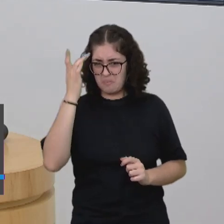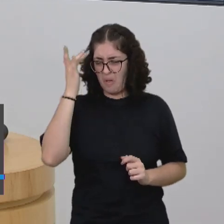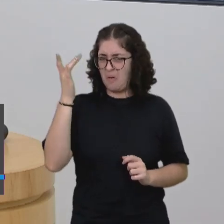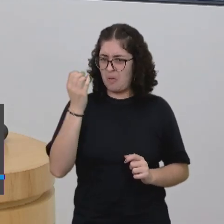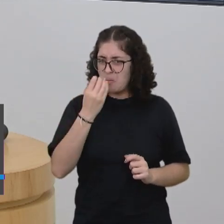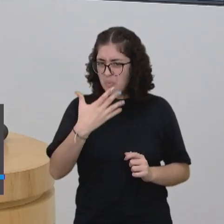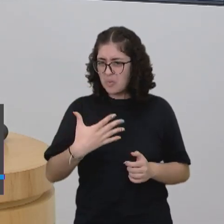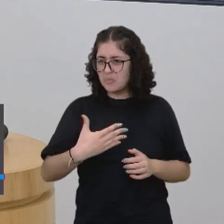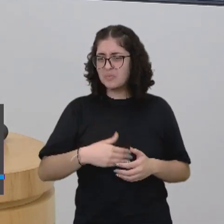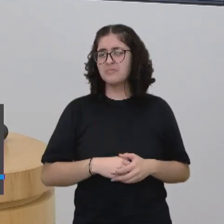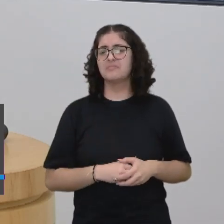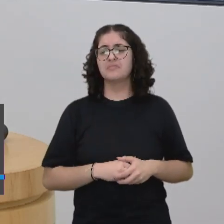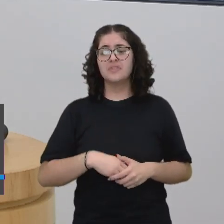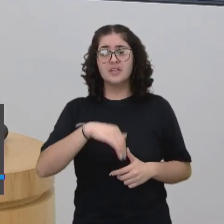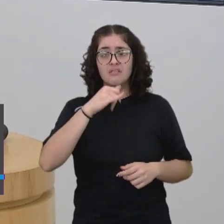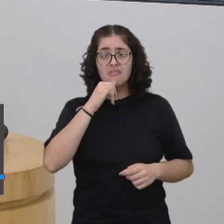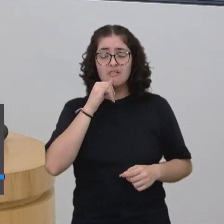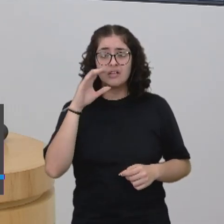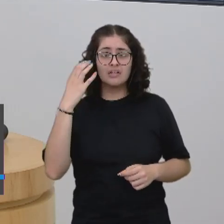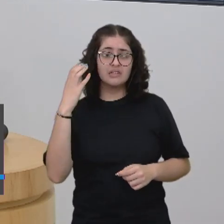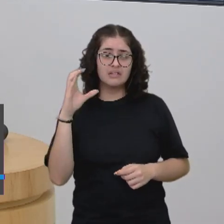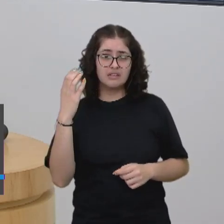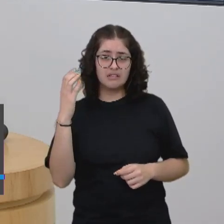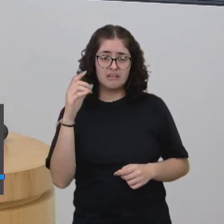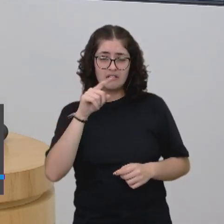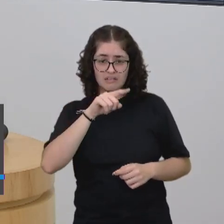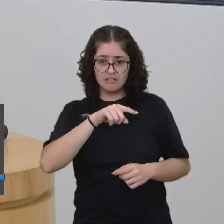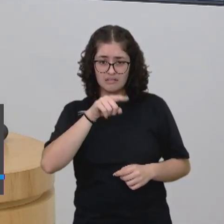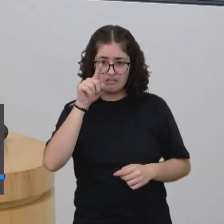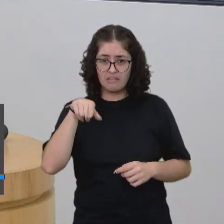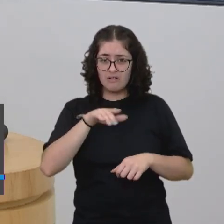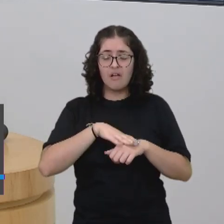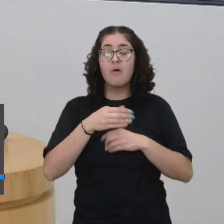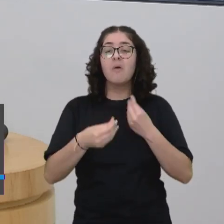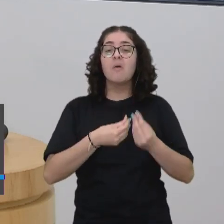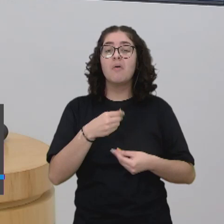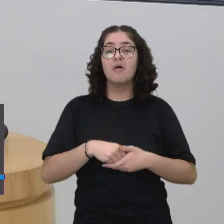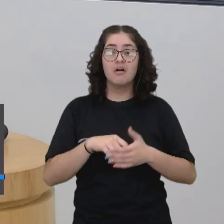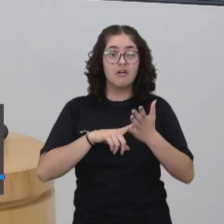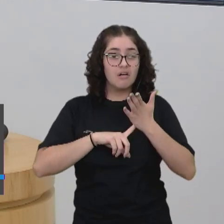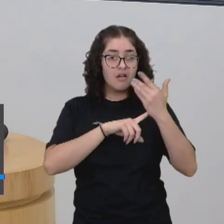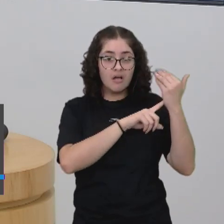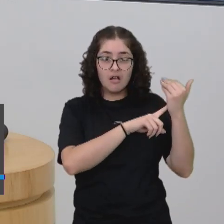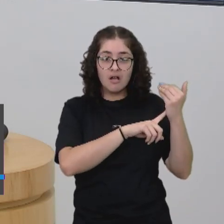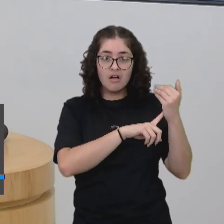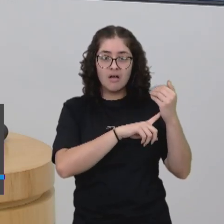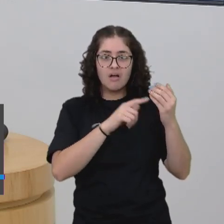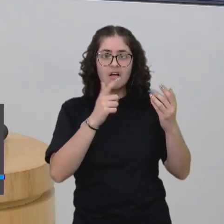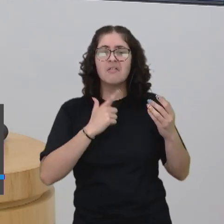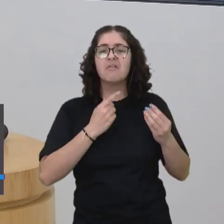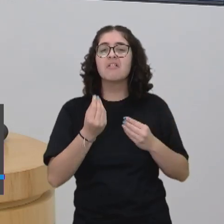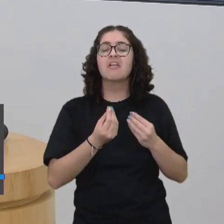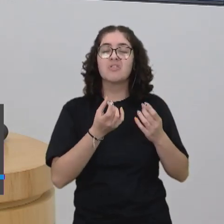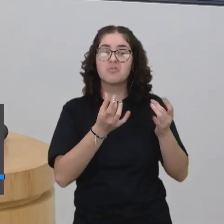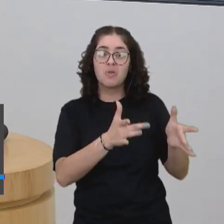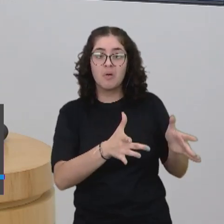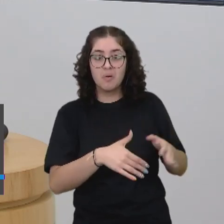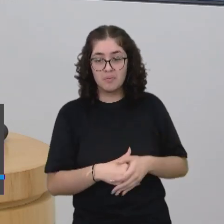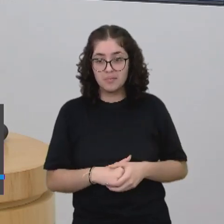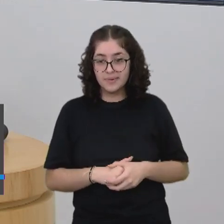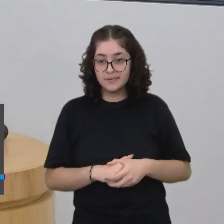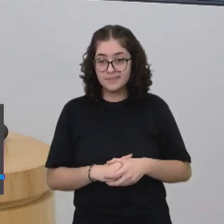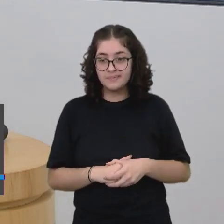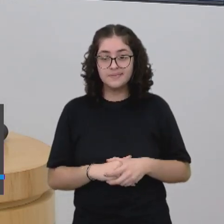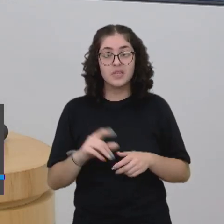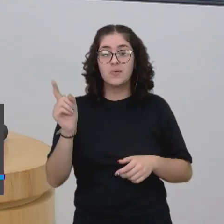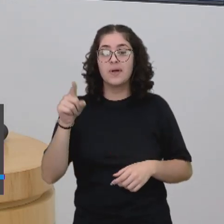Né? Se a ciência não tiver freios, o que nos resta? Se a tecnologia não tiver freio, o que nos resta? E não é o freio